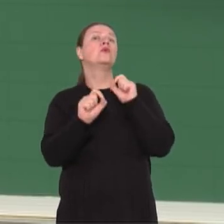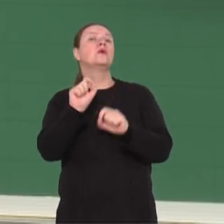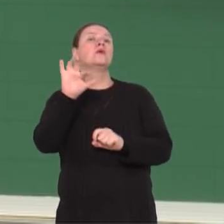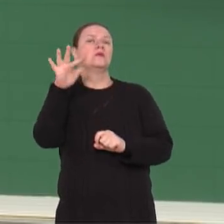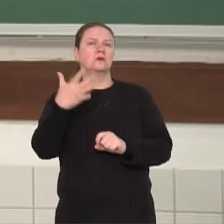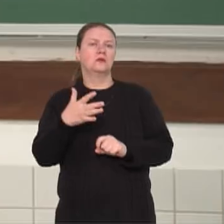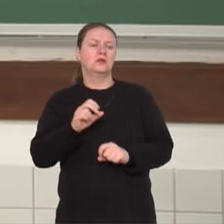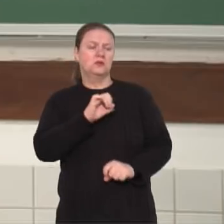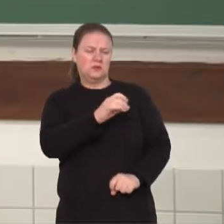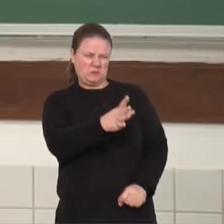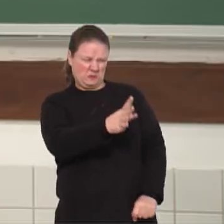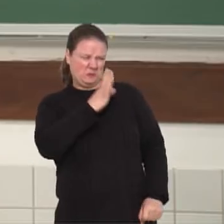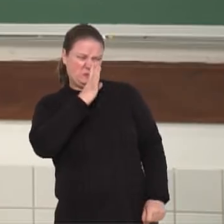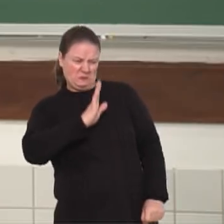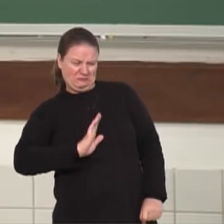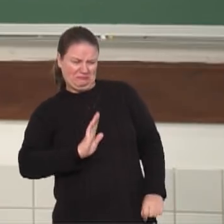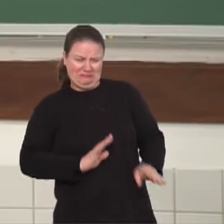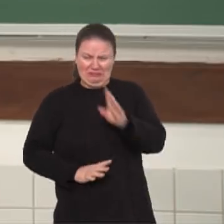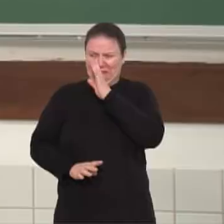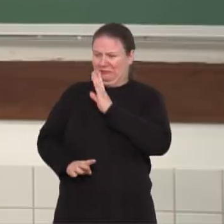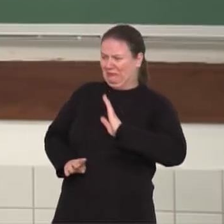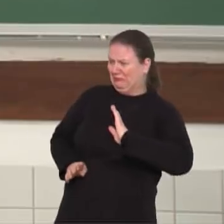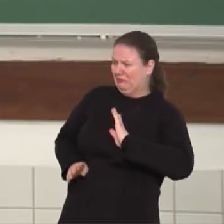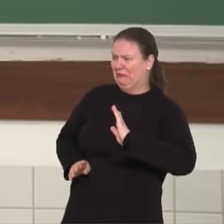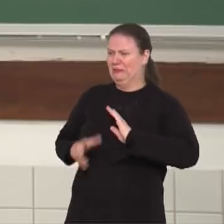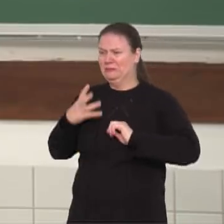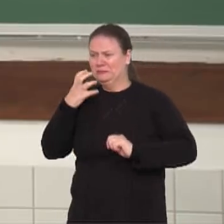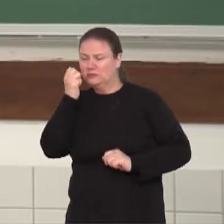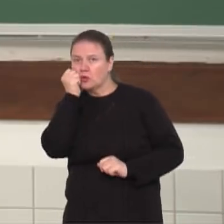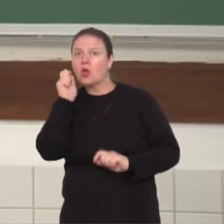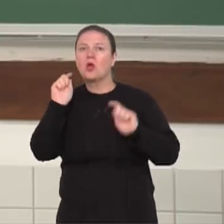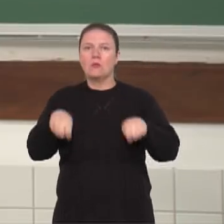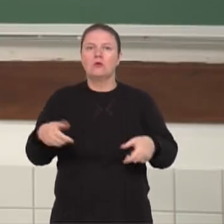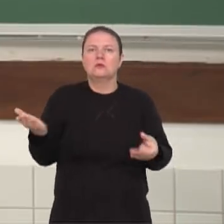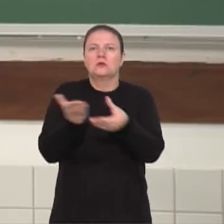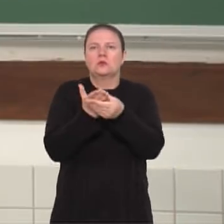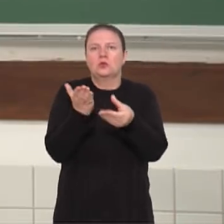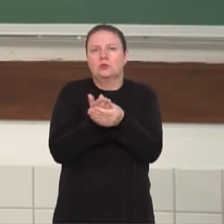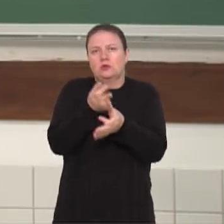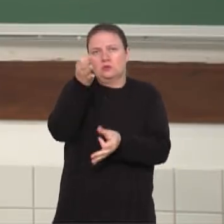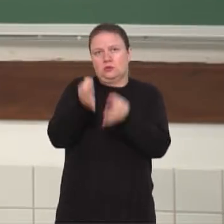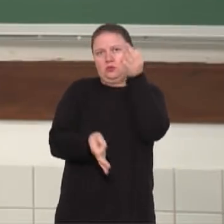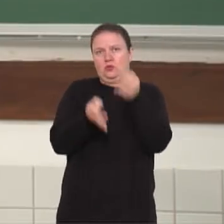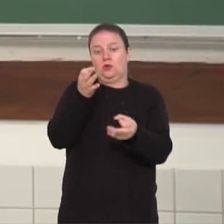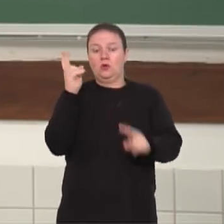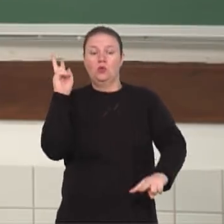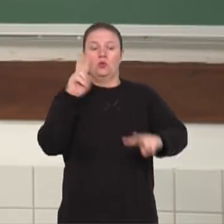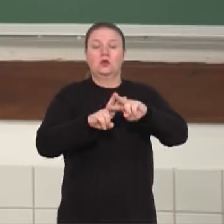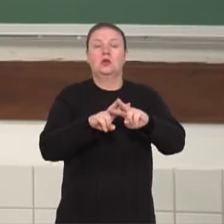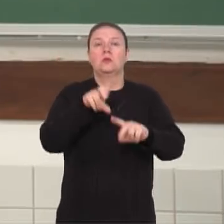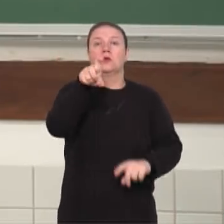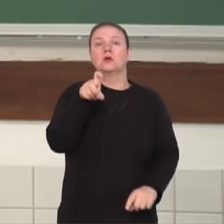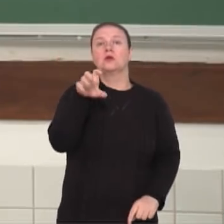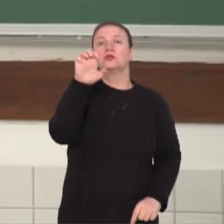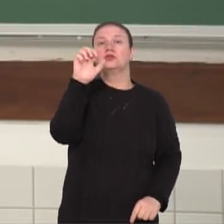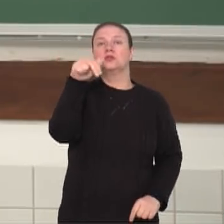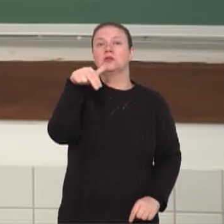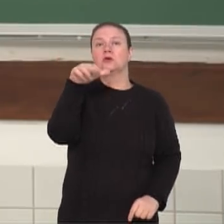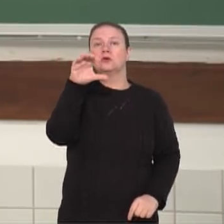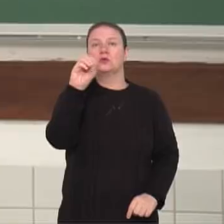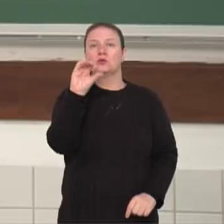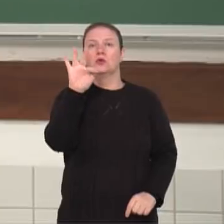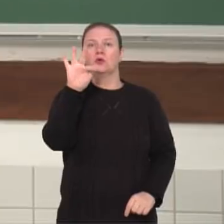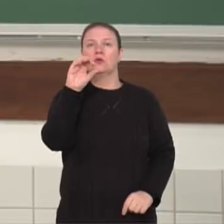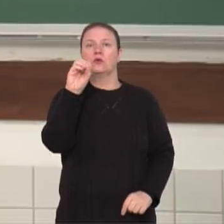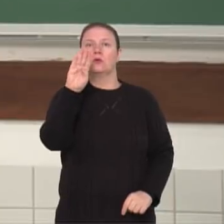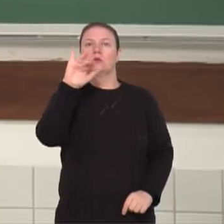me magoar por conta disso, né, eu posso também processar essa pessoa pelo crime de xenofobia.